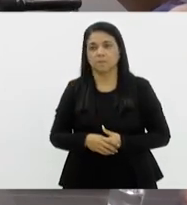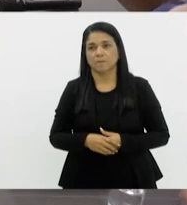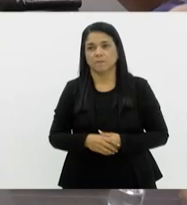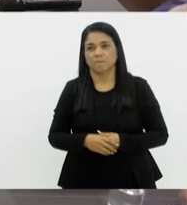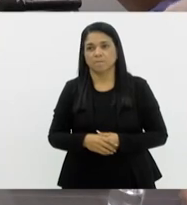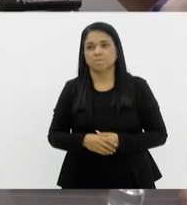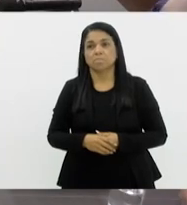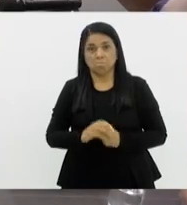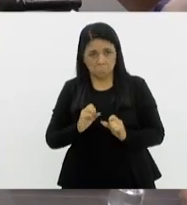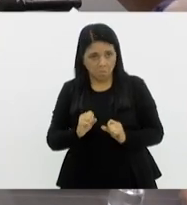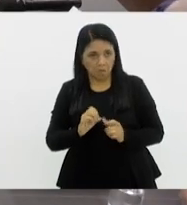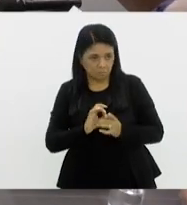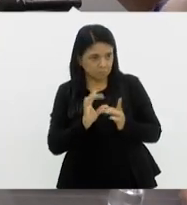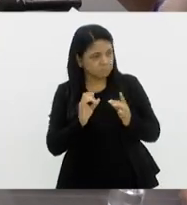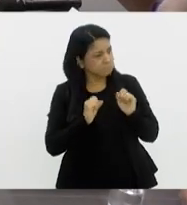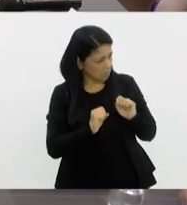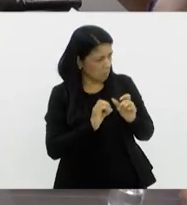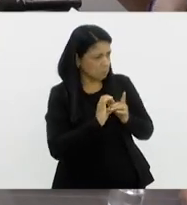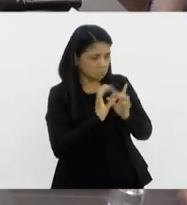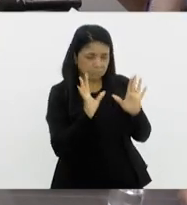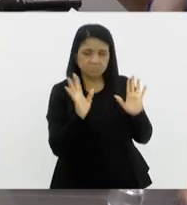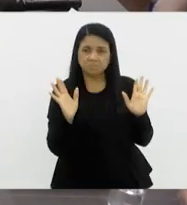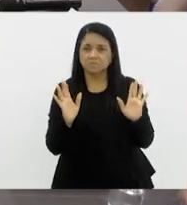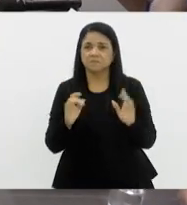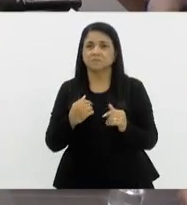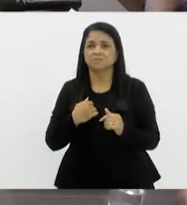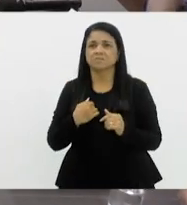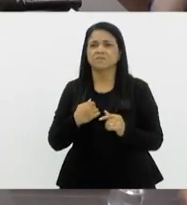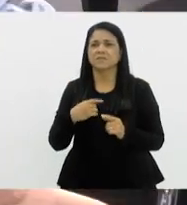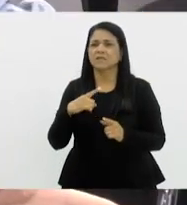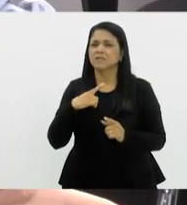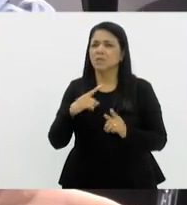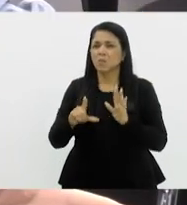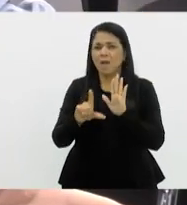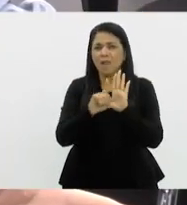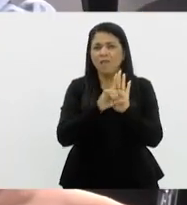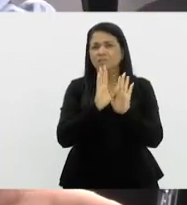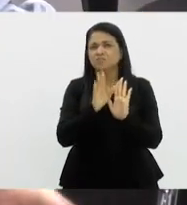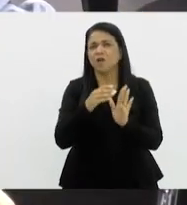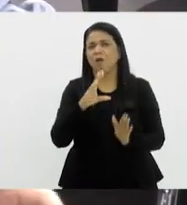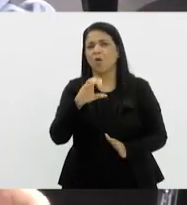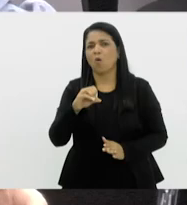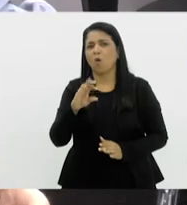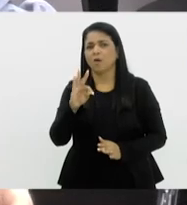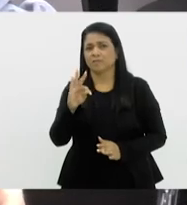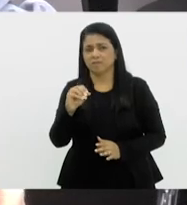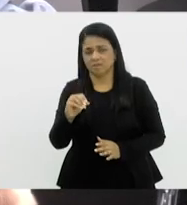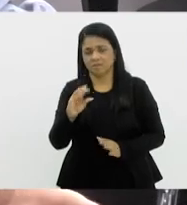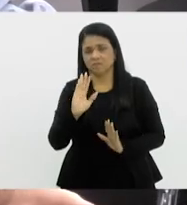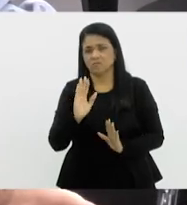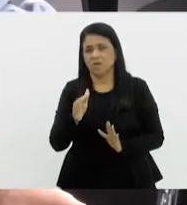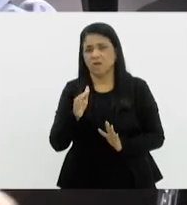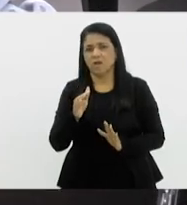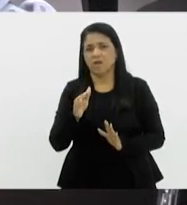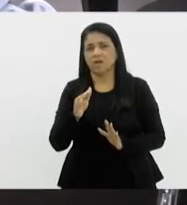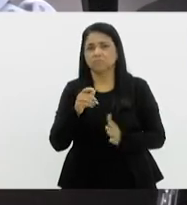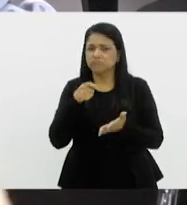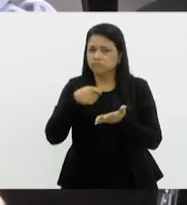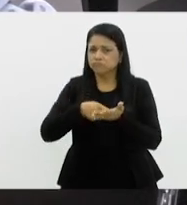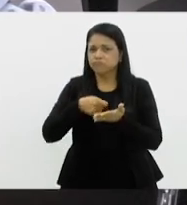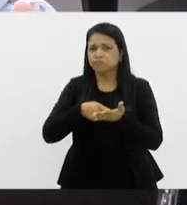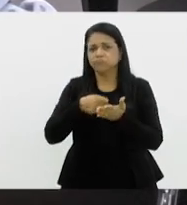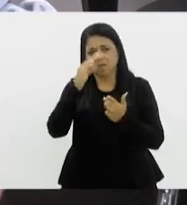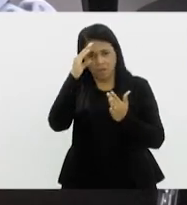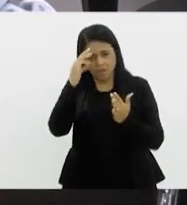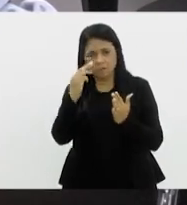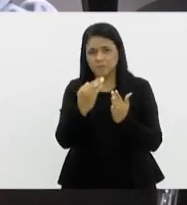Posso falar? Lógico, deputado Luiz Paulo. Presidente, existe uma lei de cotas que vem sendo cumprida. E quando